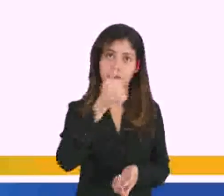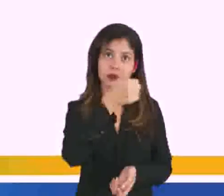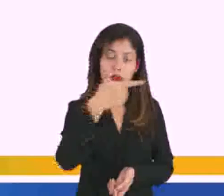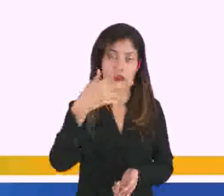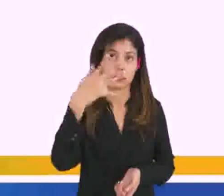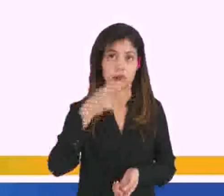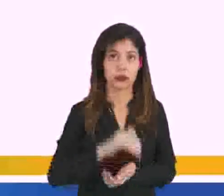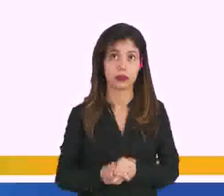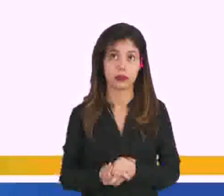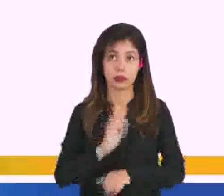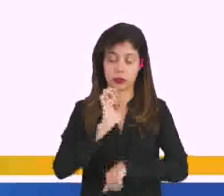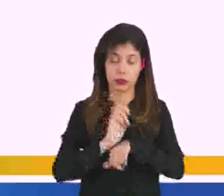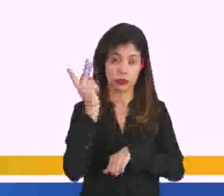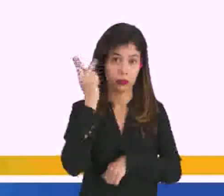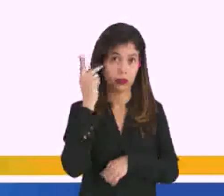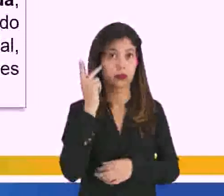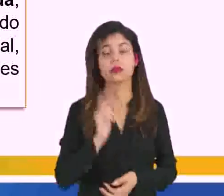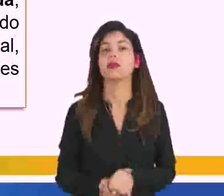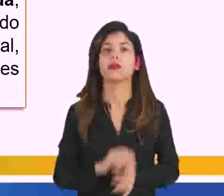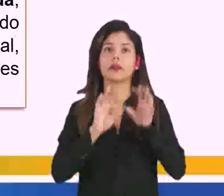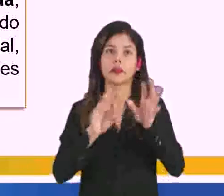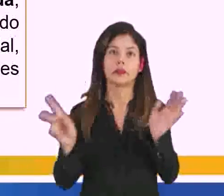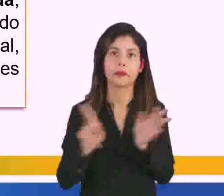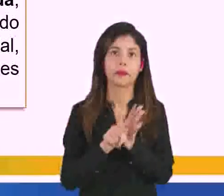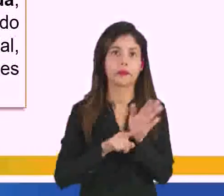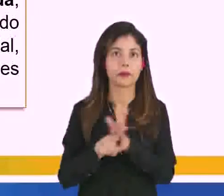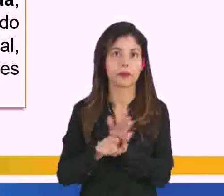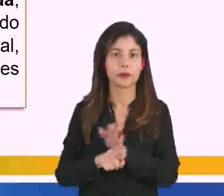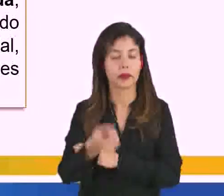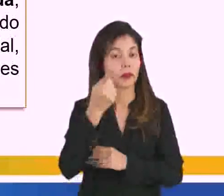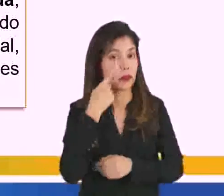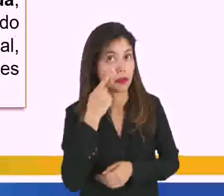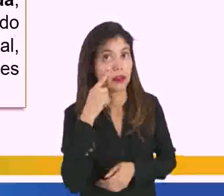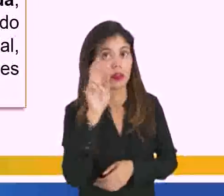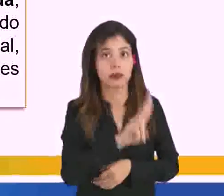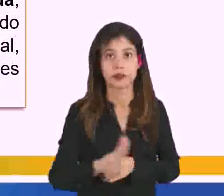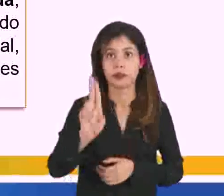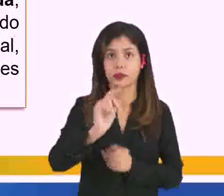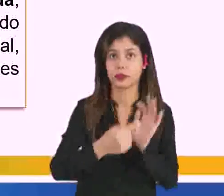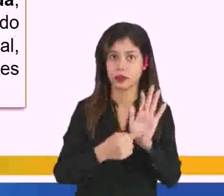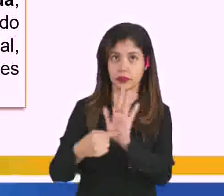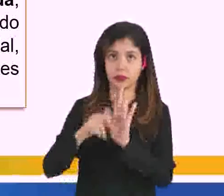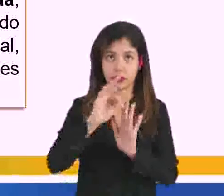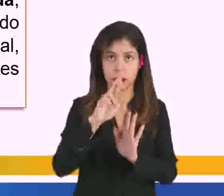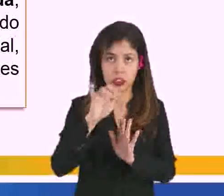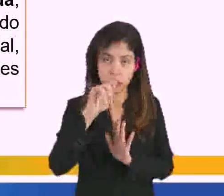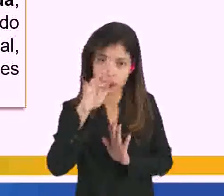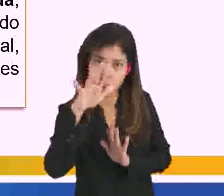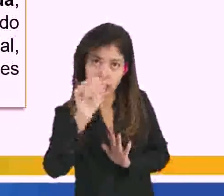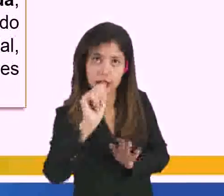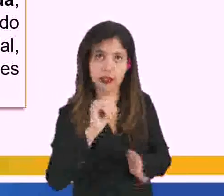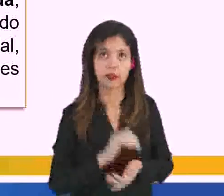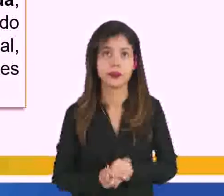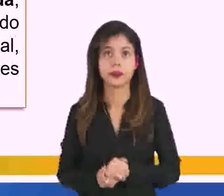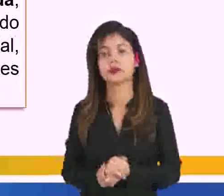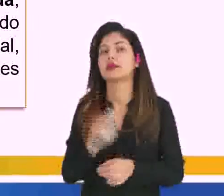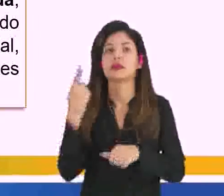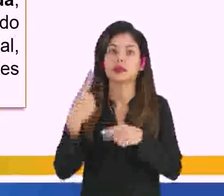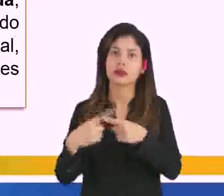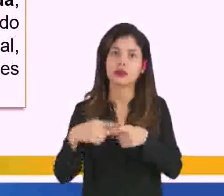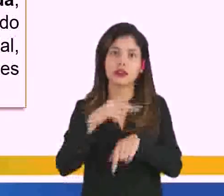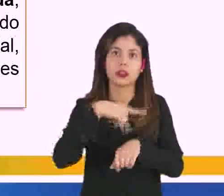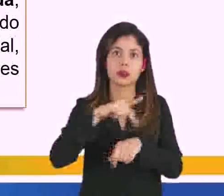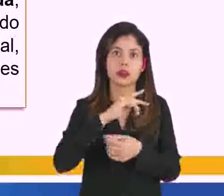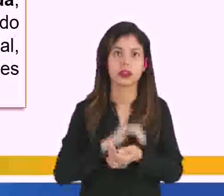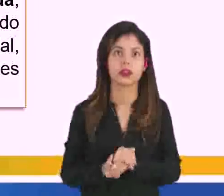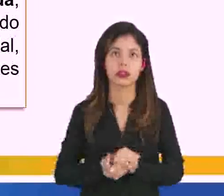eleitores, sendo que 14 milhões estão no estado de São Paulo. Então, nesse tipo de pesquisa, é interessante ser usado a amostragem estratificada,